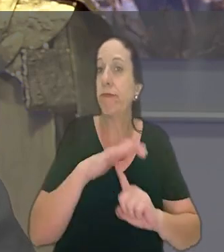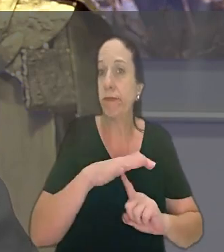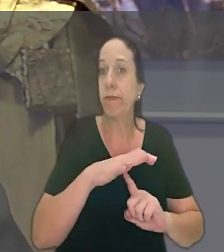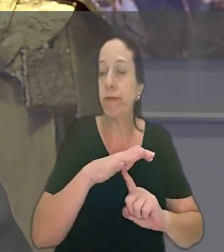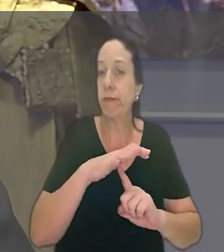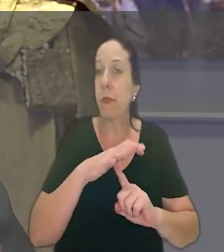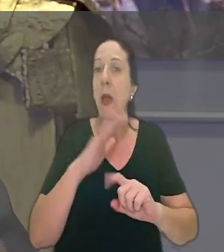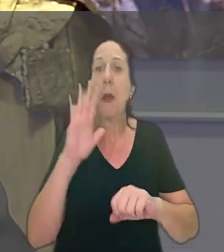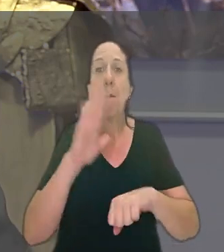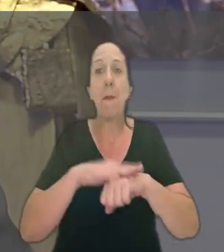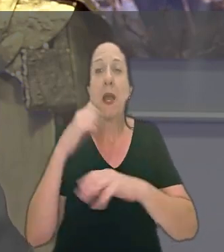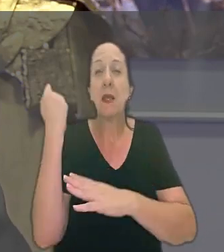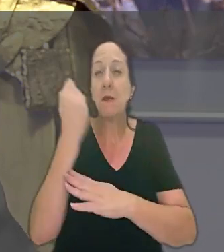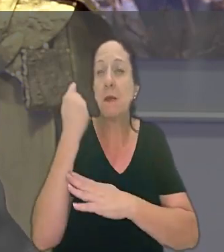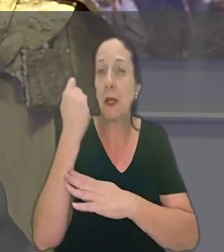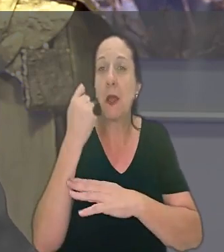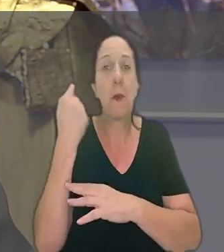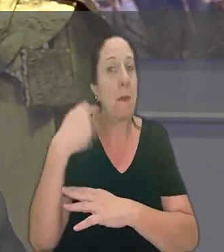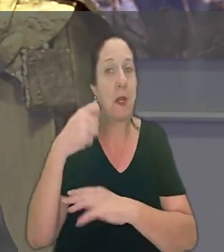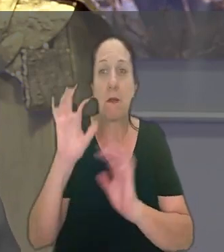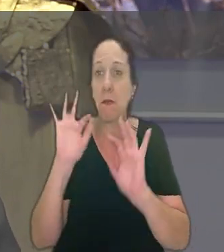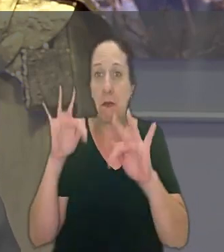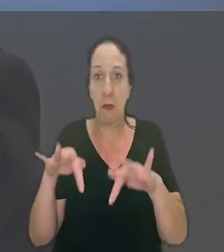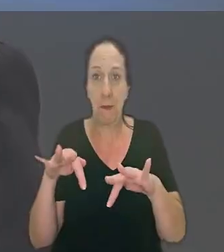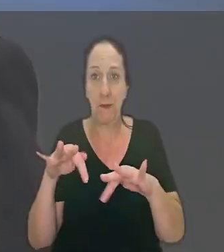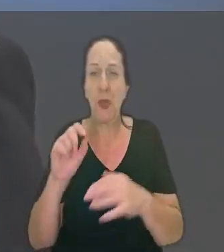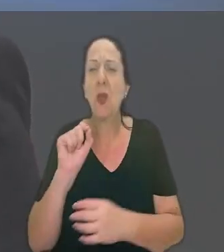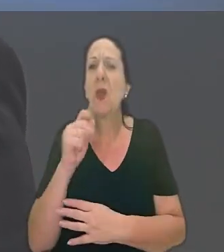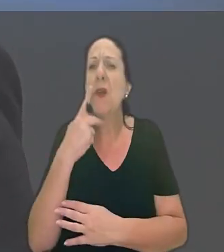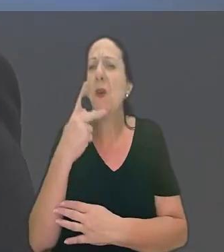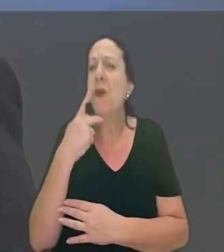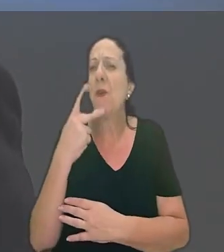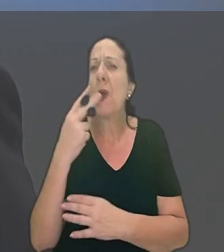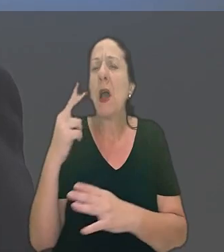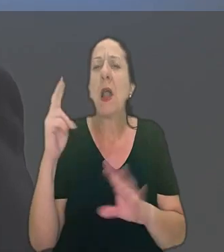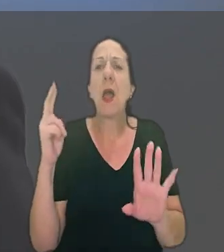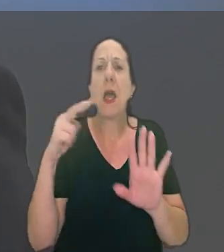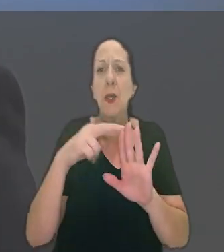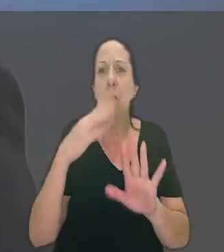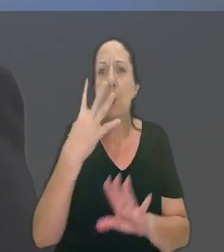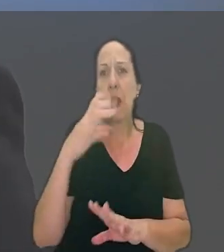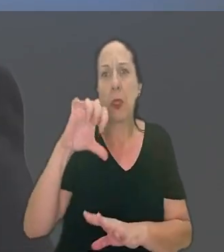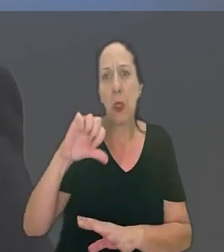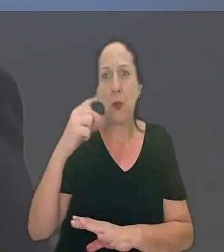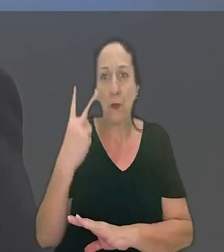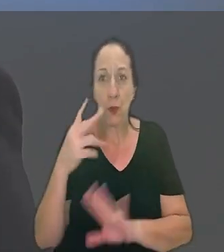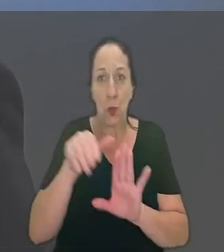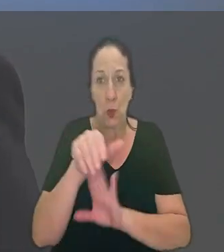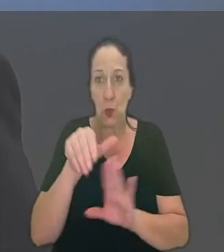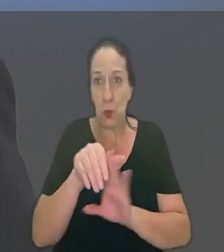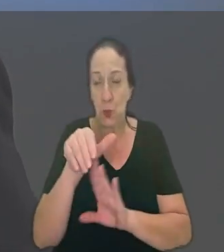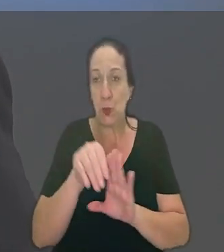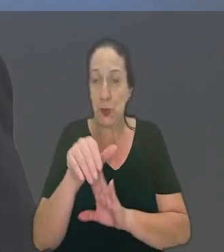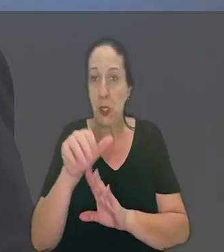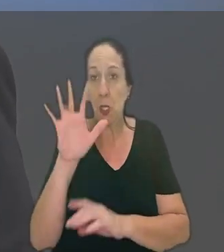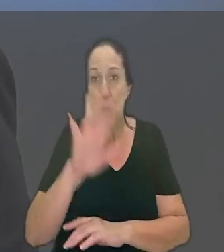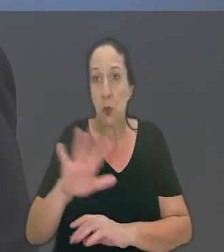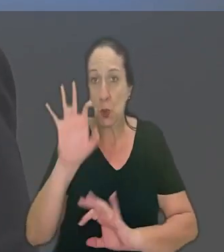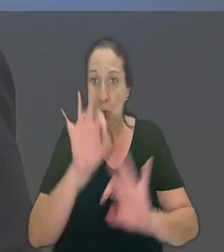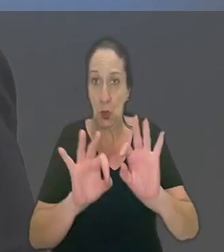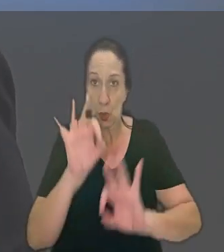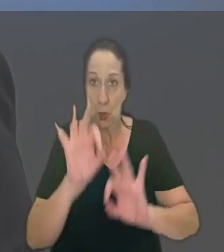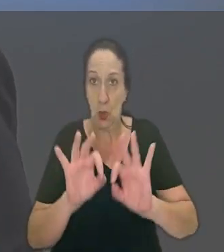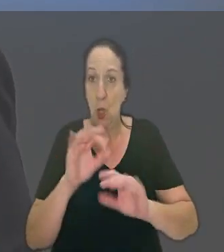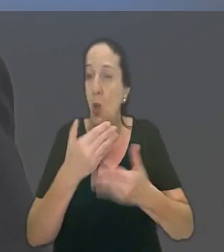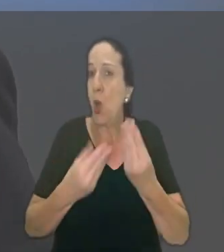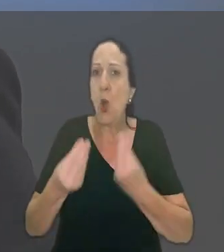assediadoras. É algo muito mais grave que precisa ser combatido. O que diz a Resolução 492 do Conselho Nacional de Justiça e como ela